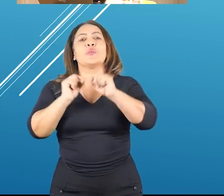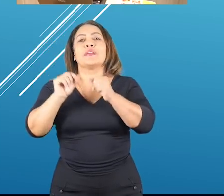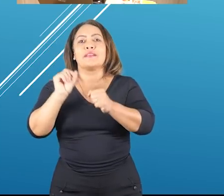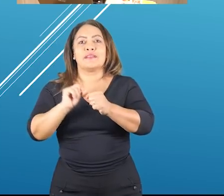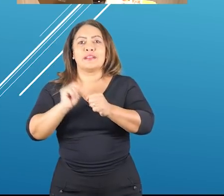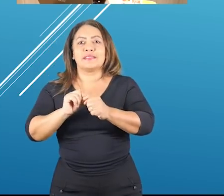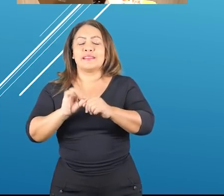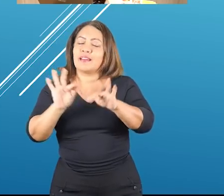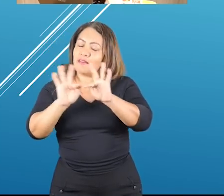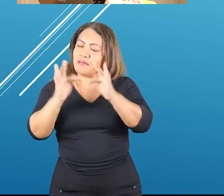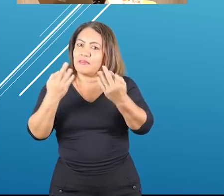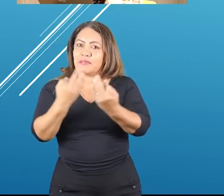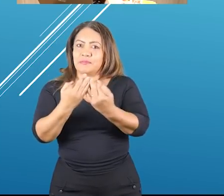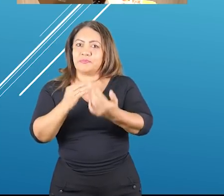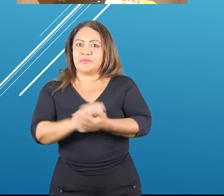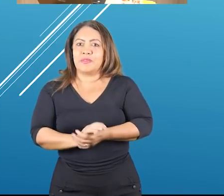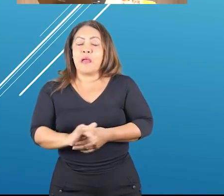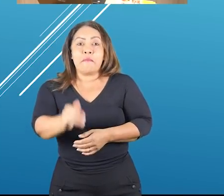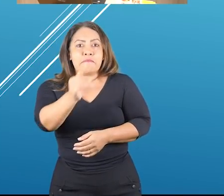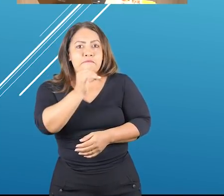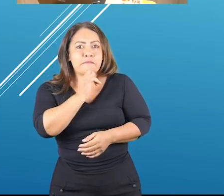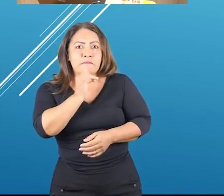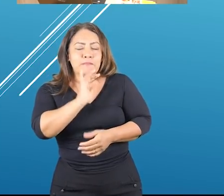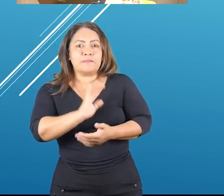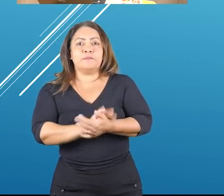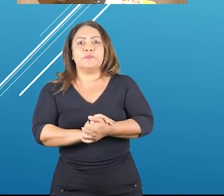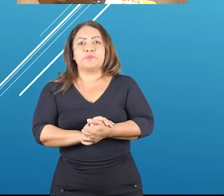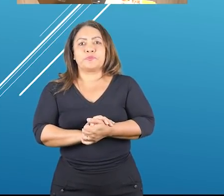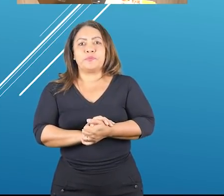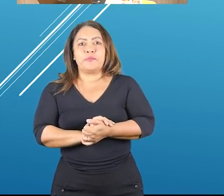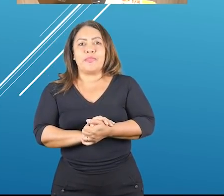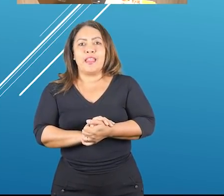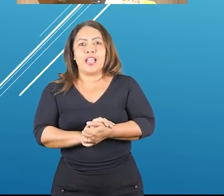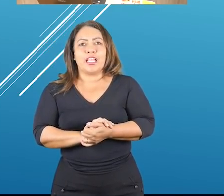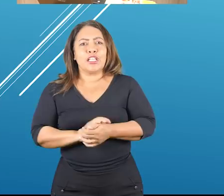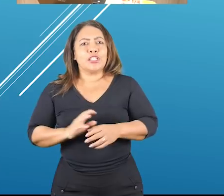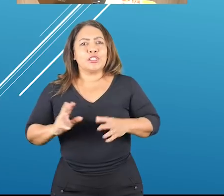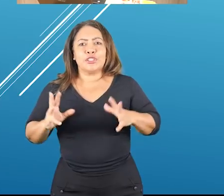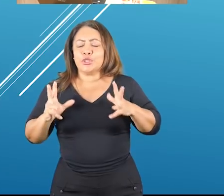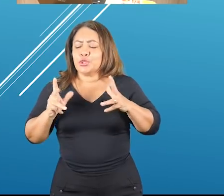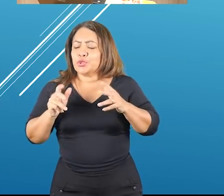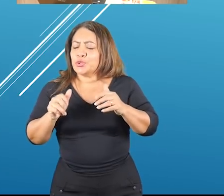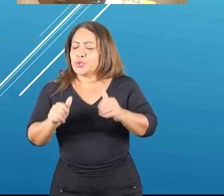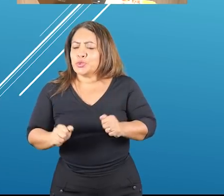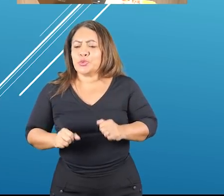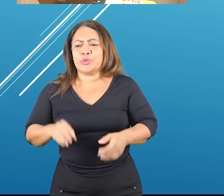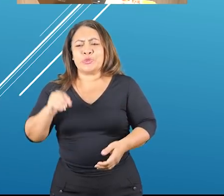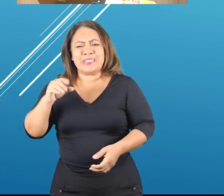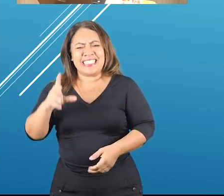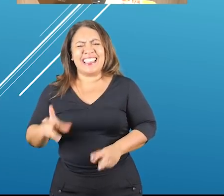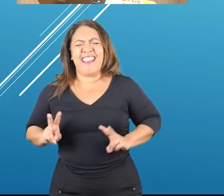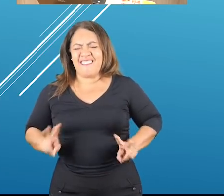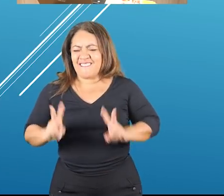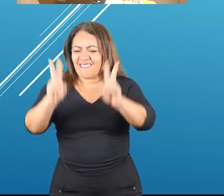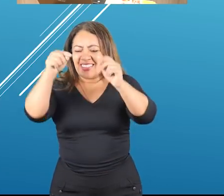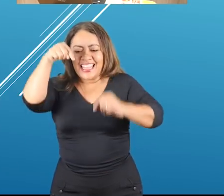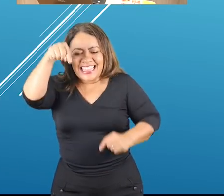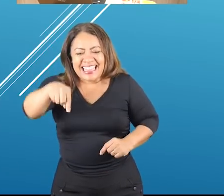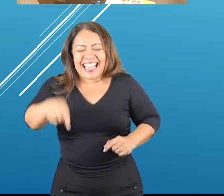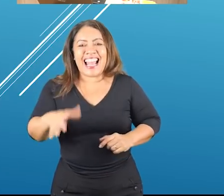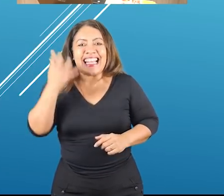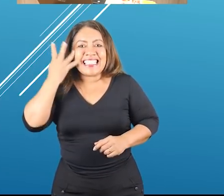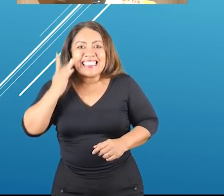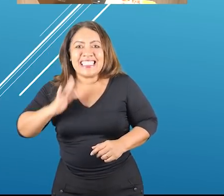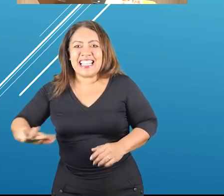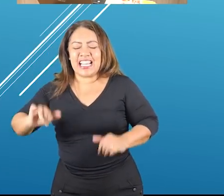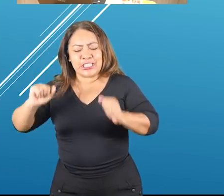para fazer com esses pais. Como, por exemplo, valorizar os momentos e ações próprias do contexto familiar